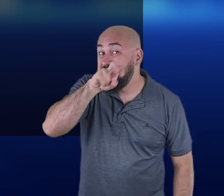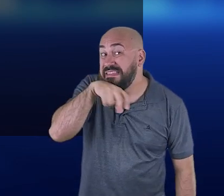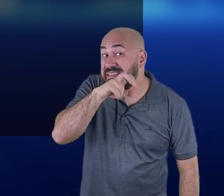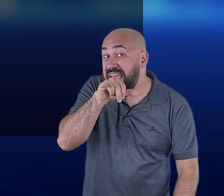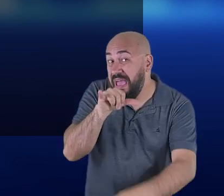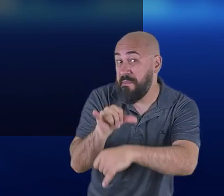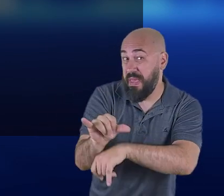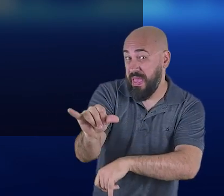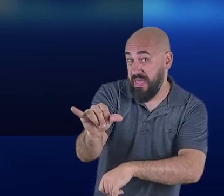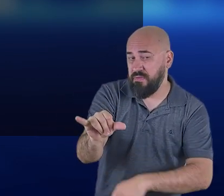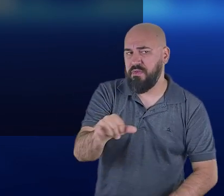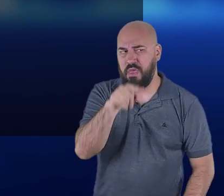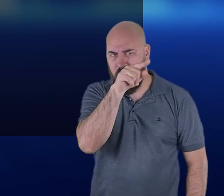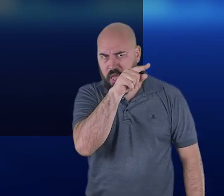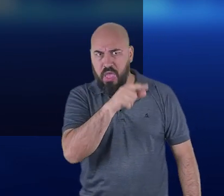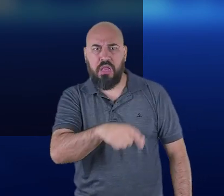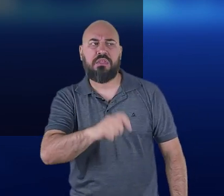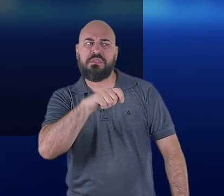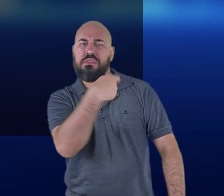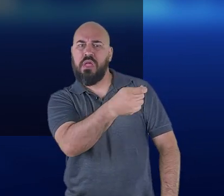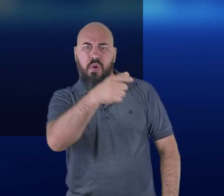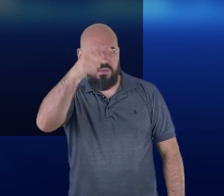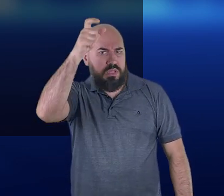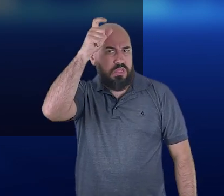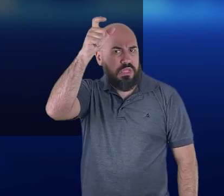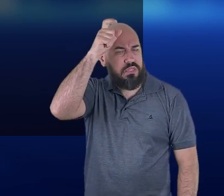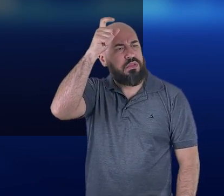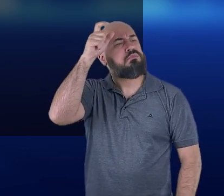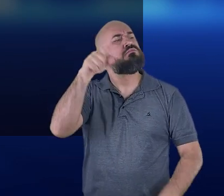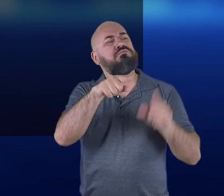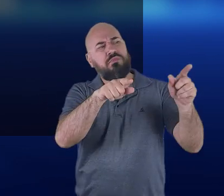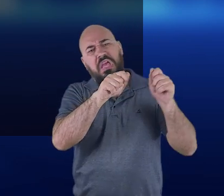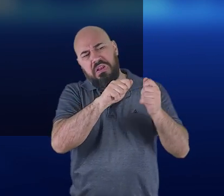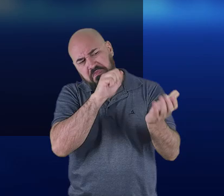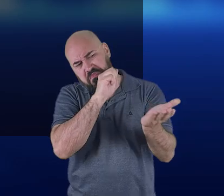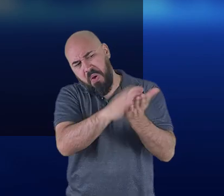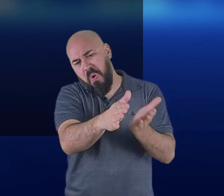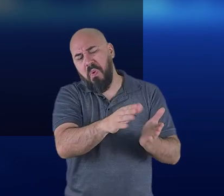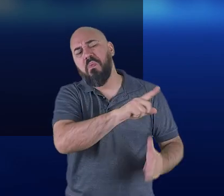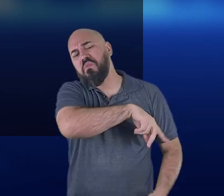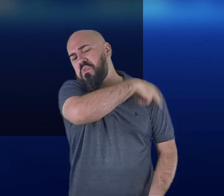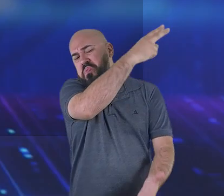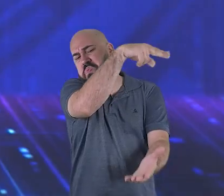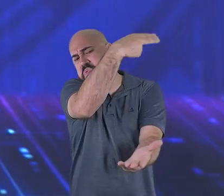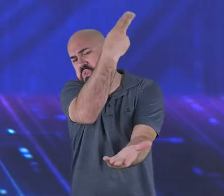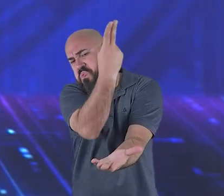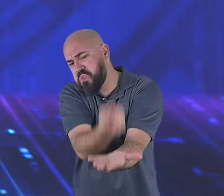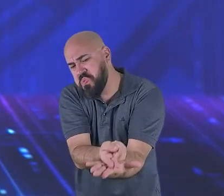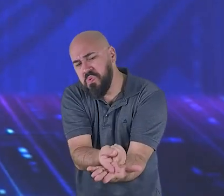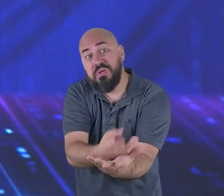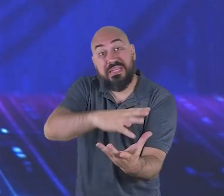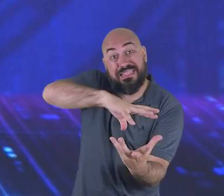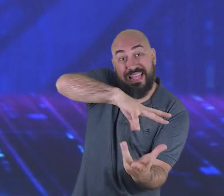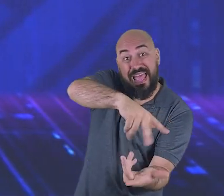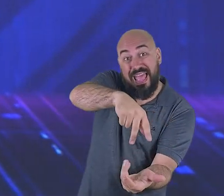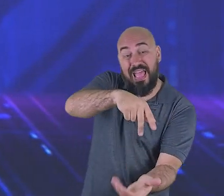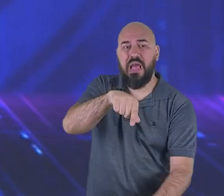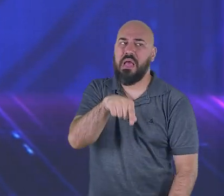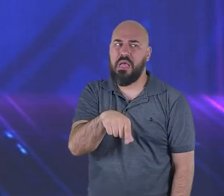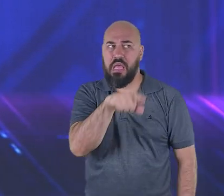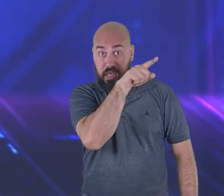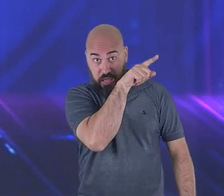o sedutor de todo mundo. Sim, foi atirado para a terra e com ele os seus anjos. Então está claro para nós